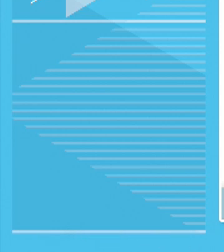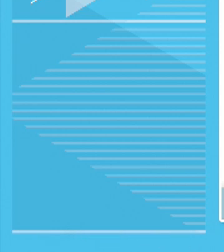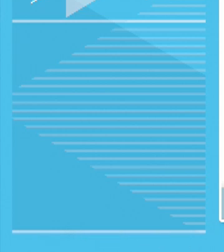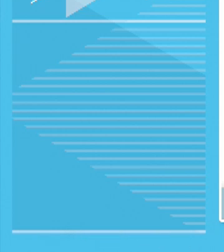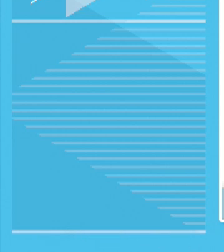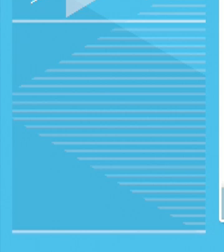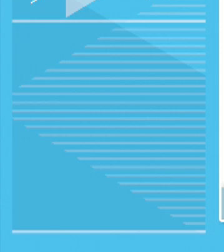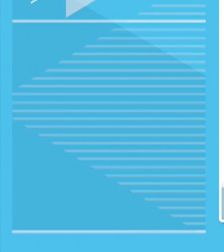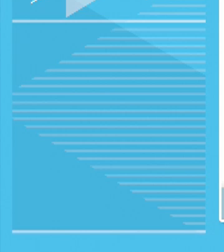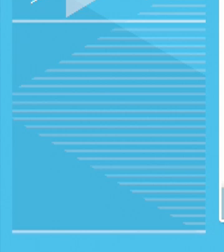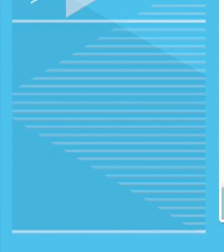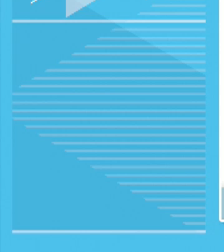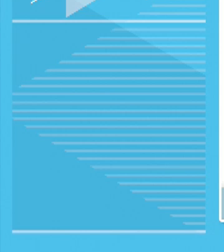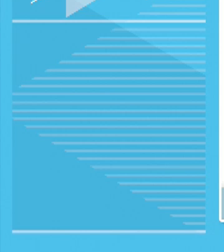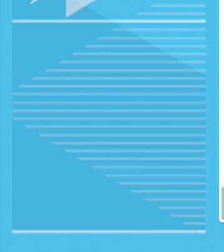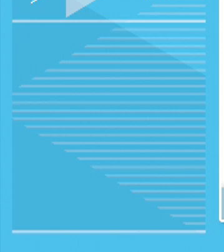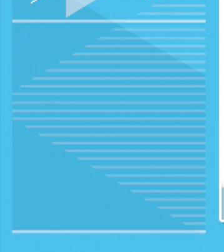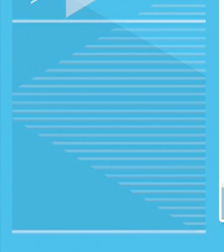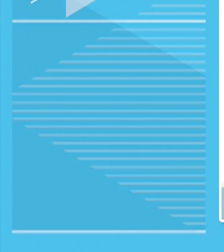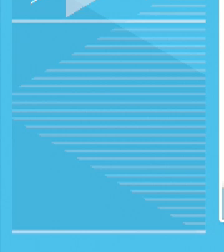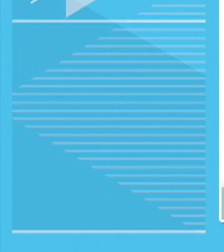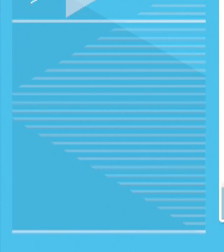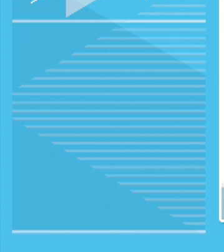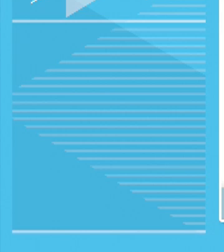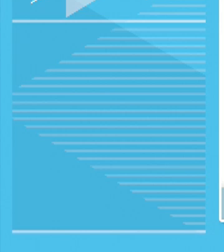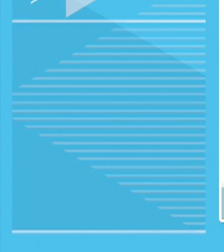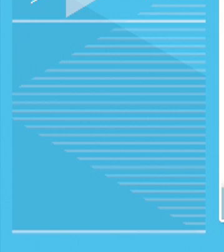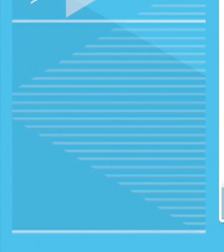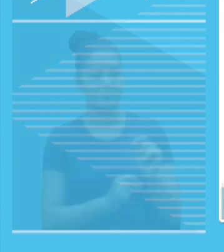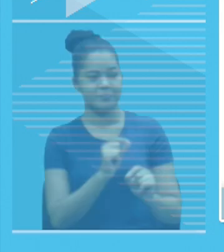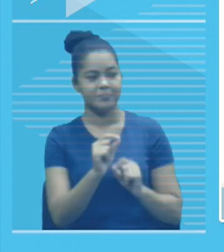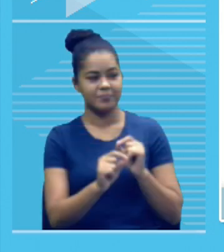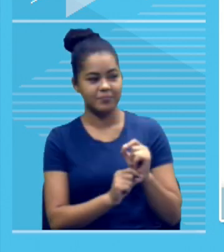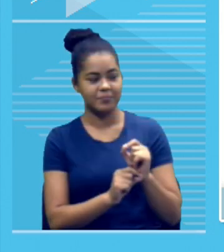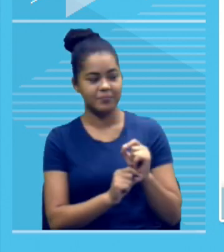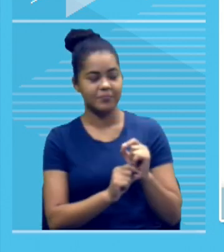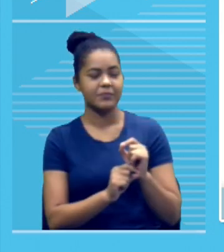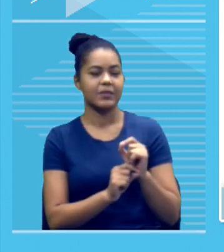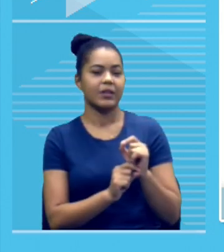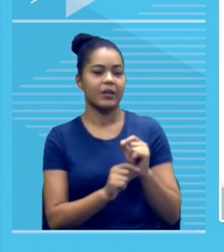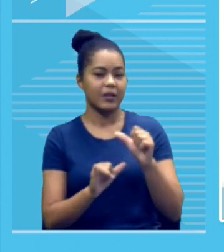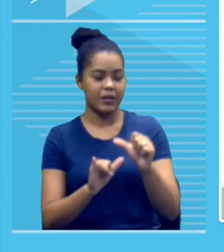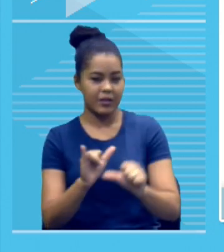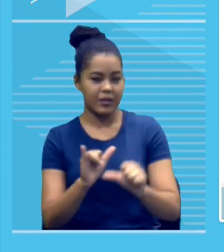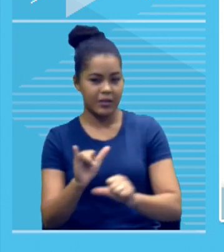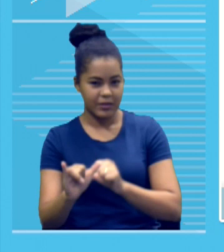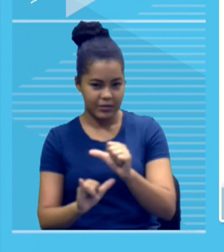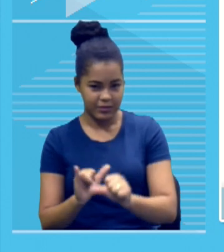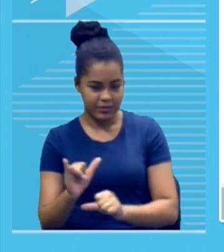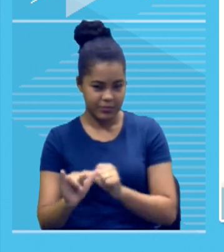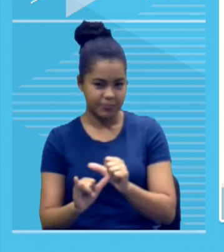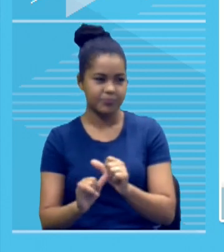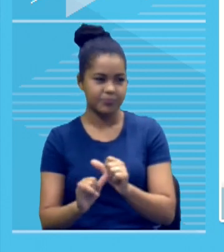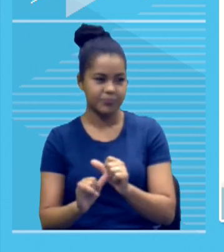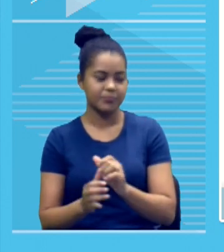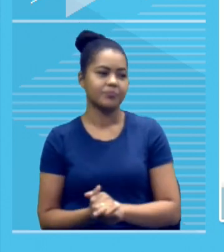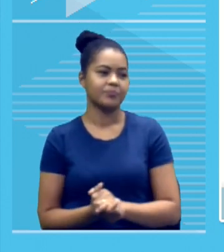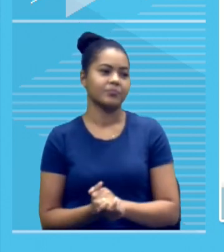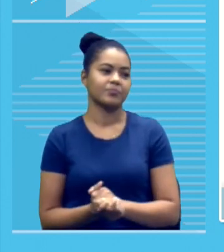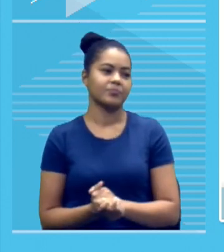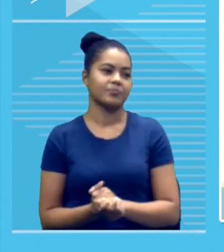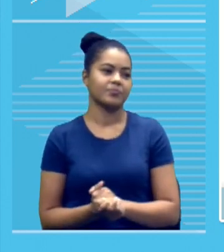Ok, meu amigo, já voltamos. Voltamos para mostrar aqui a reação de síntese ou adição. Tá? Vamos